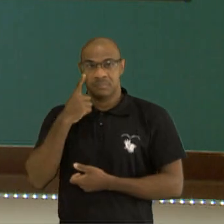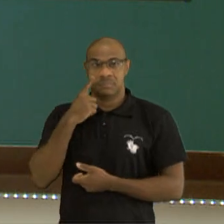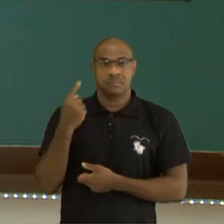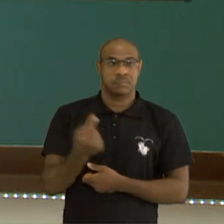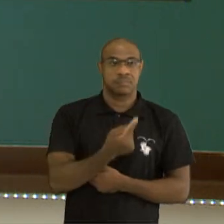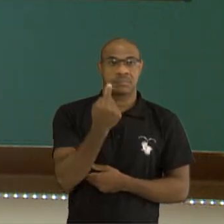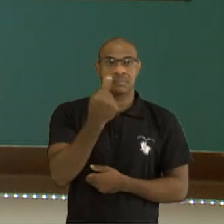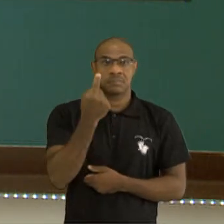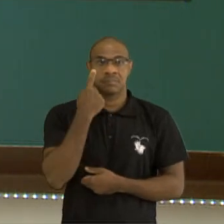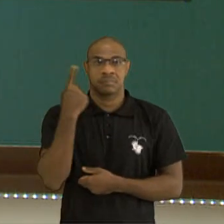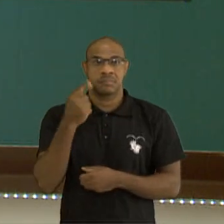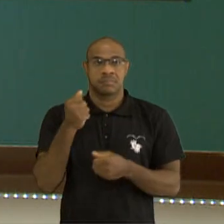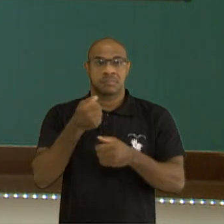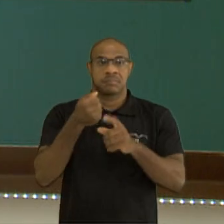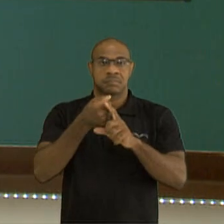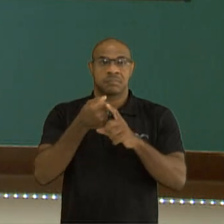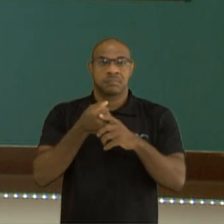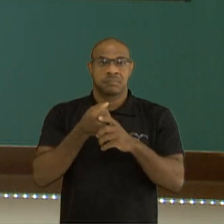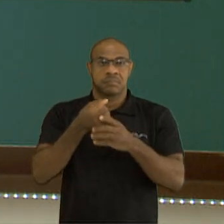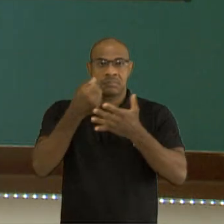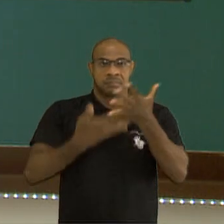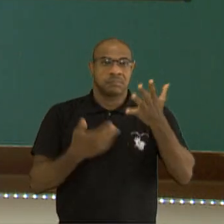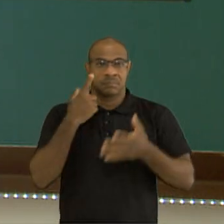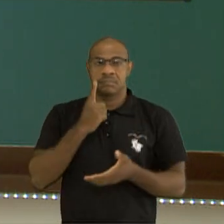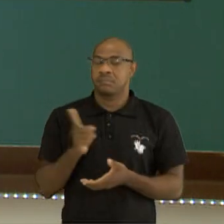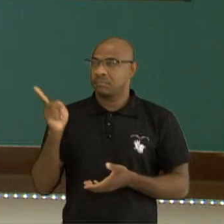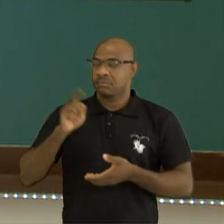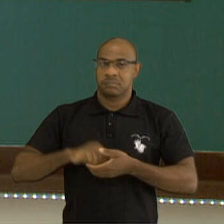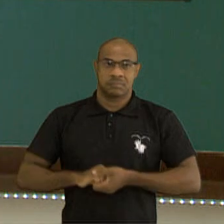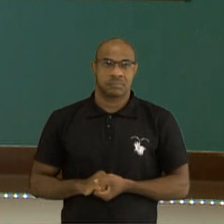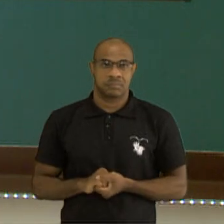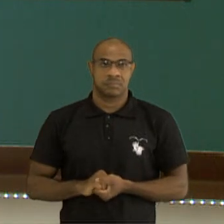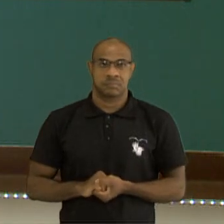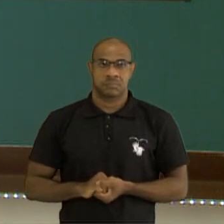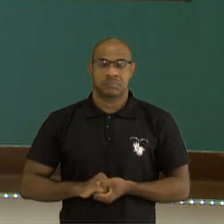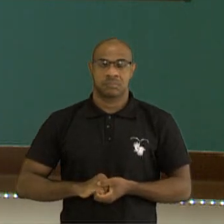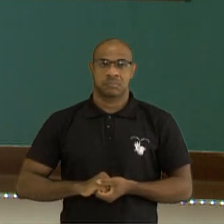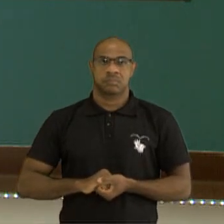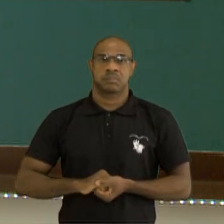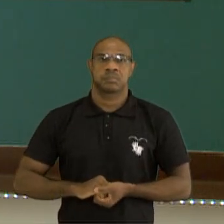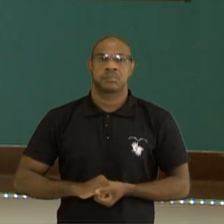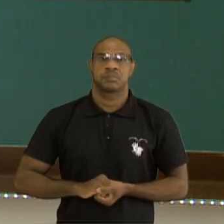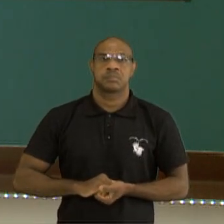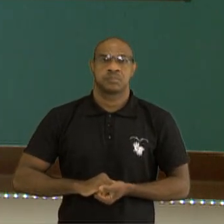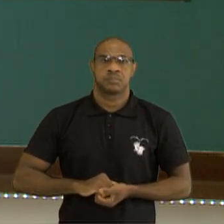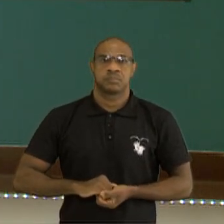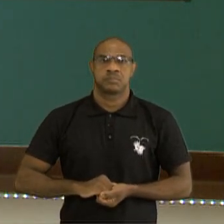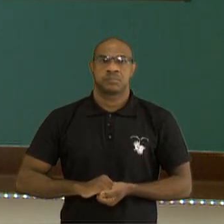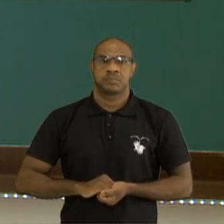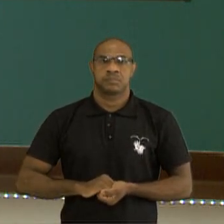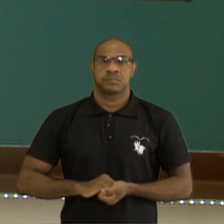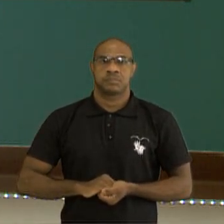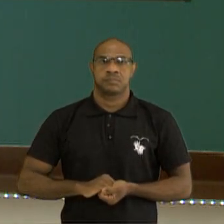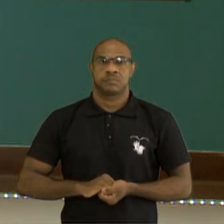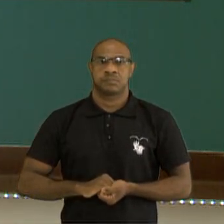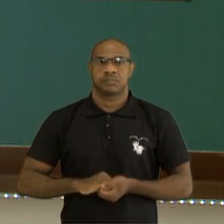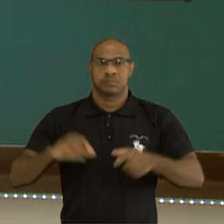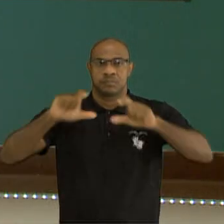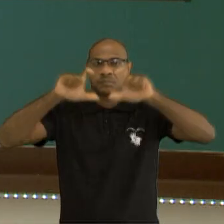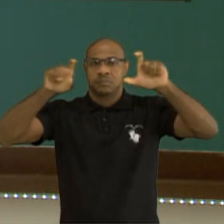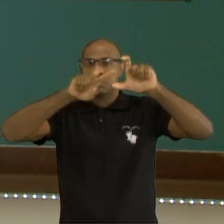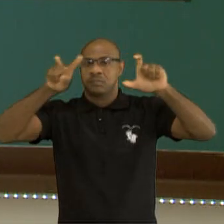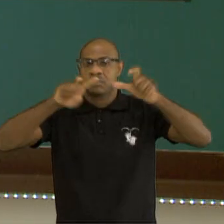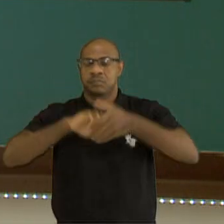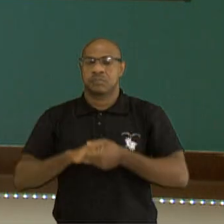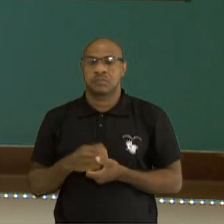ó. Write ES for extreme sport and SB for sport with ball. Eu